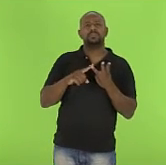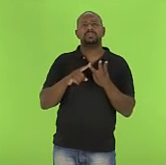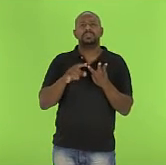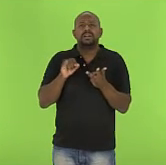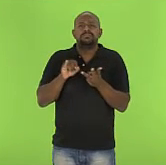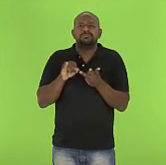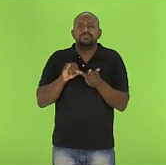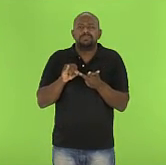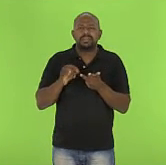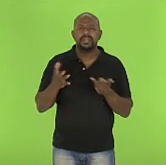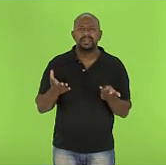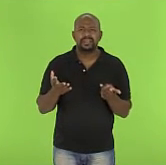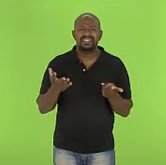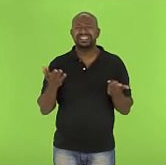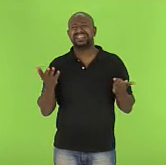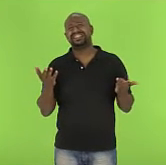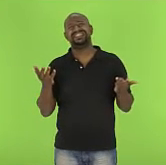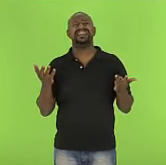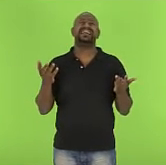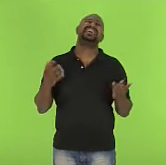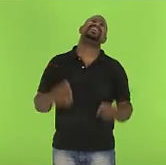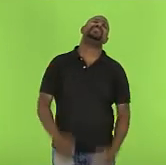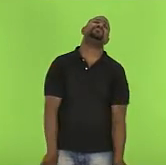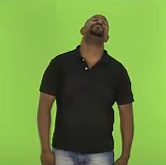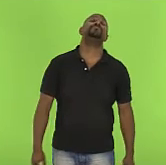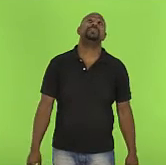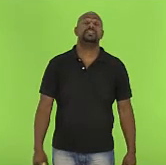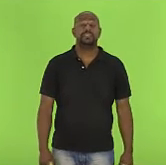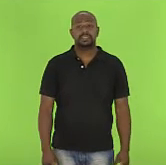ou sexo. E,